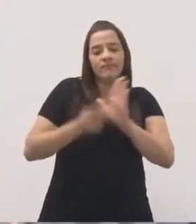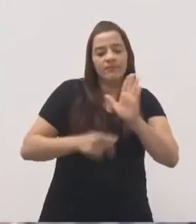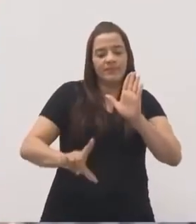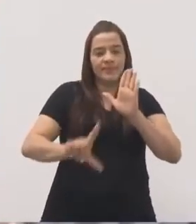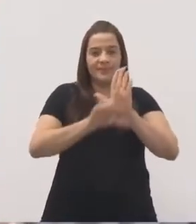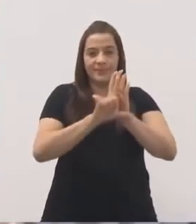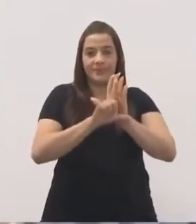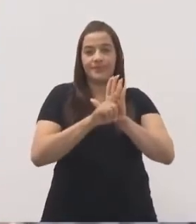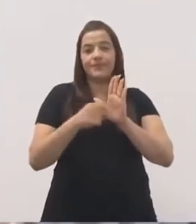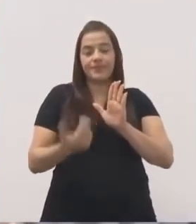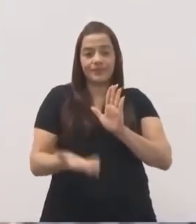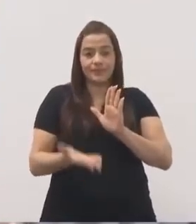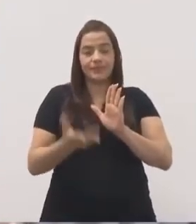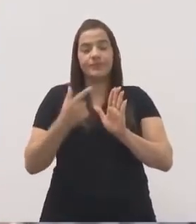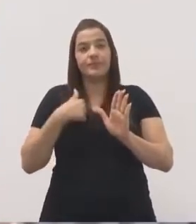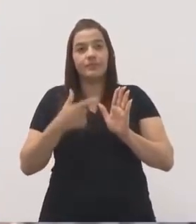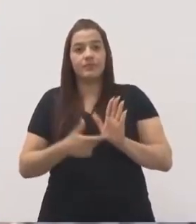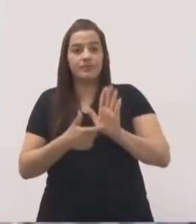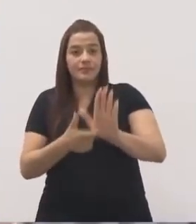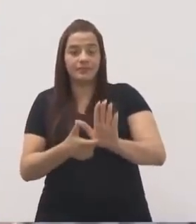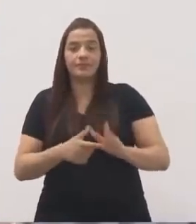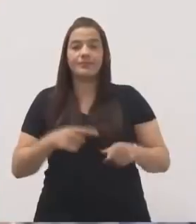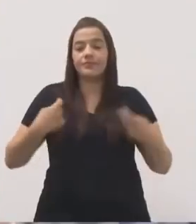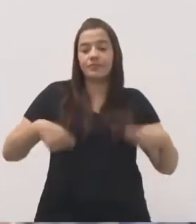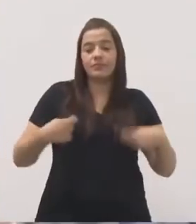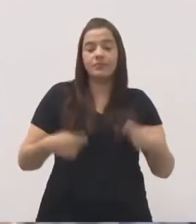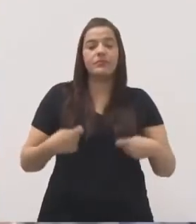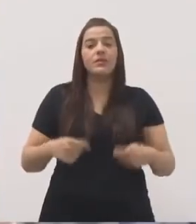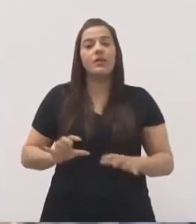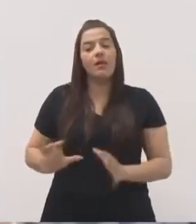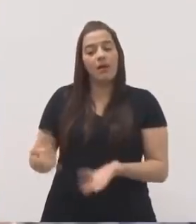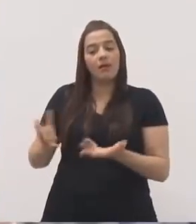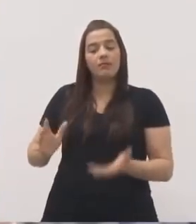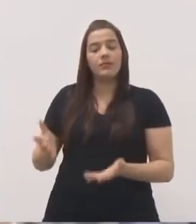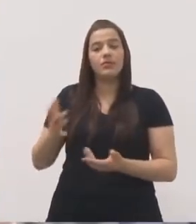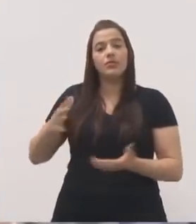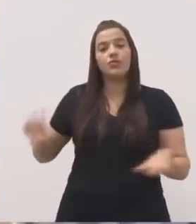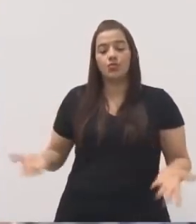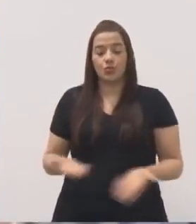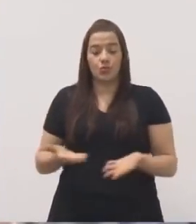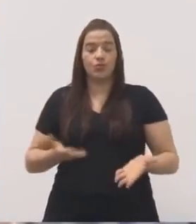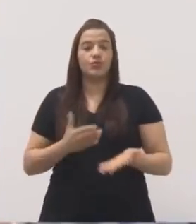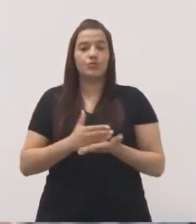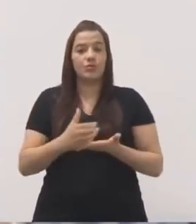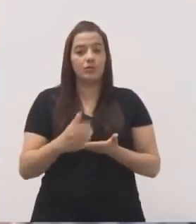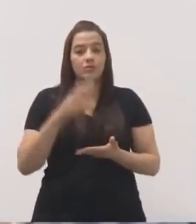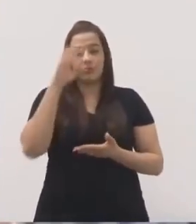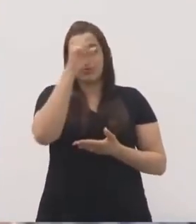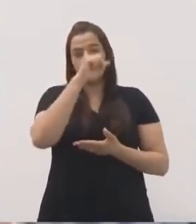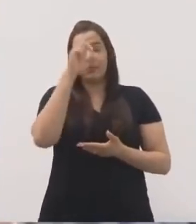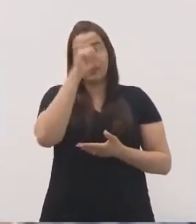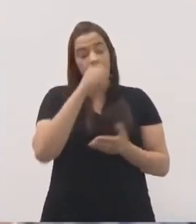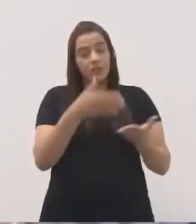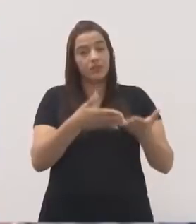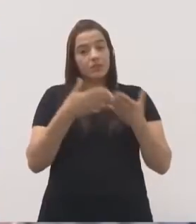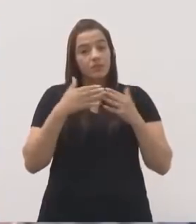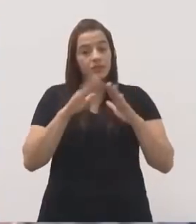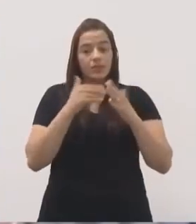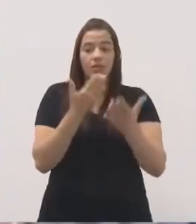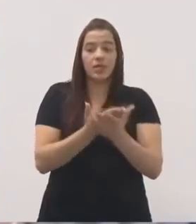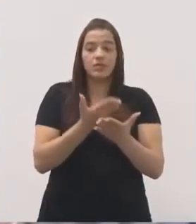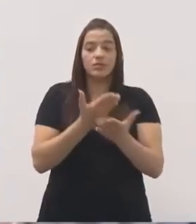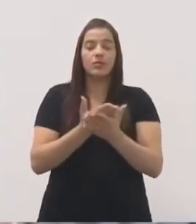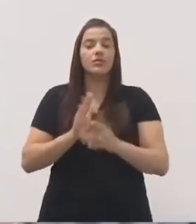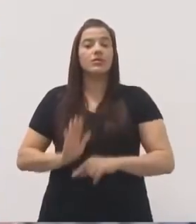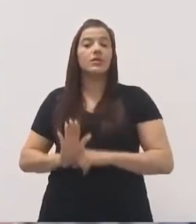que venha a aparecer, para isso é necessário que eles se mobilizem já a partir de hoje, né? E aí a gente conta com a escola para estar